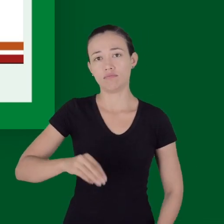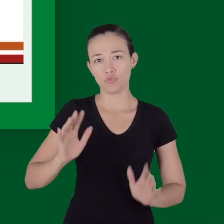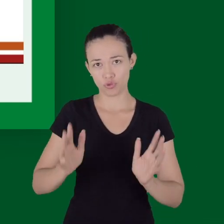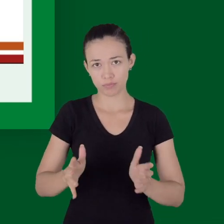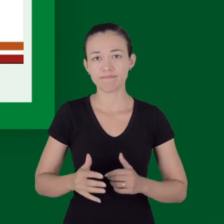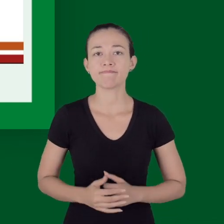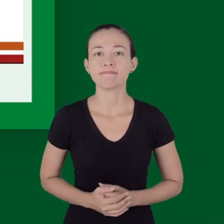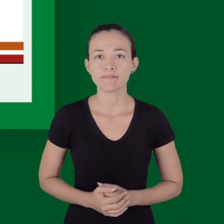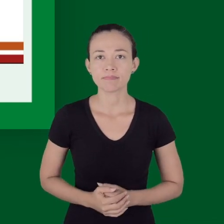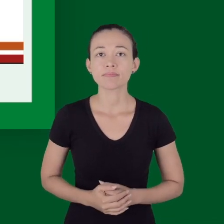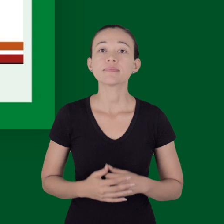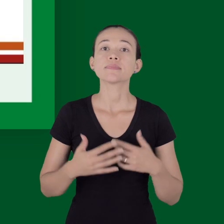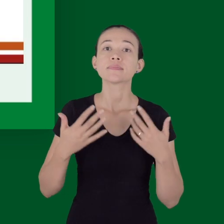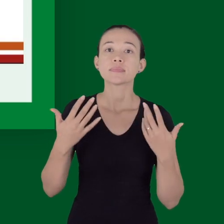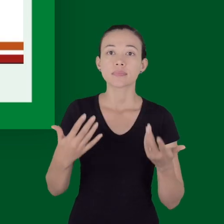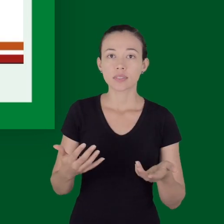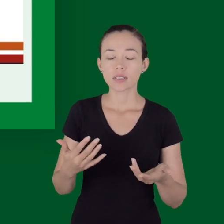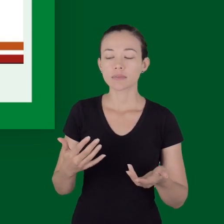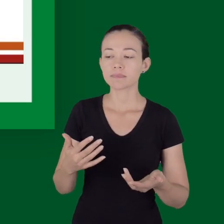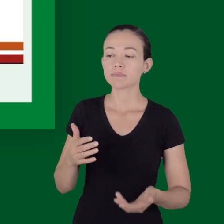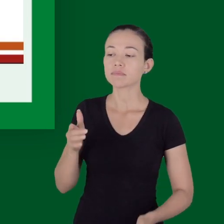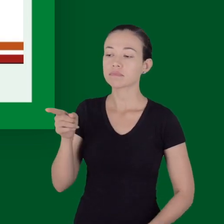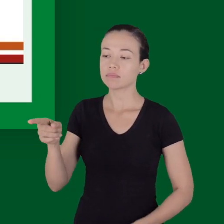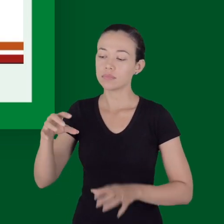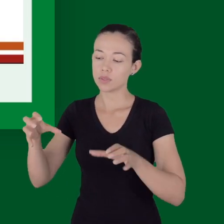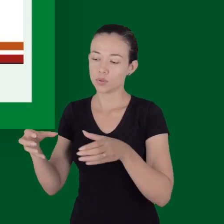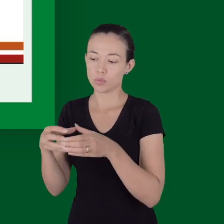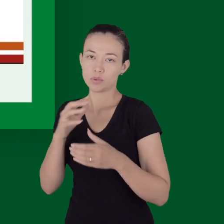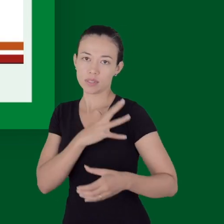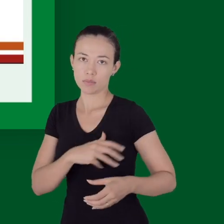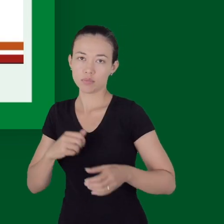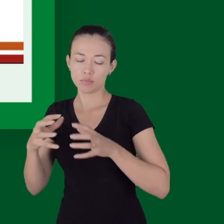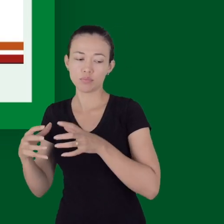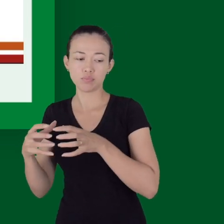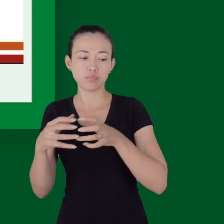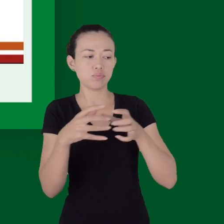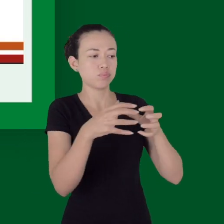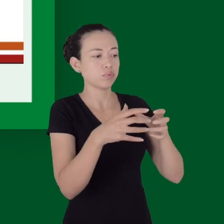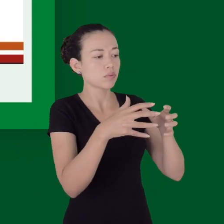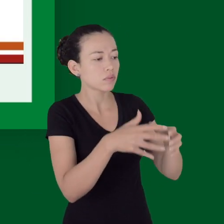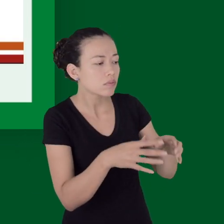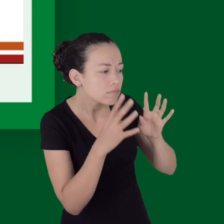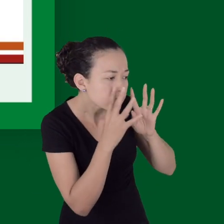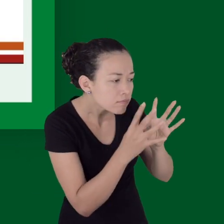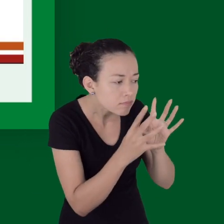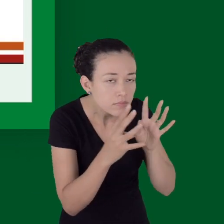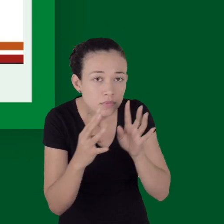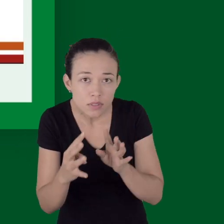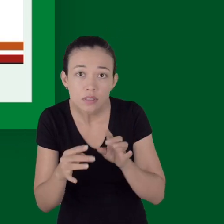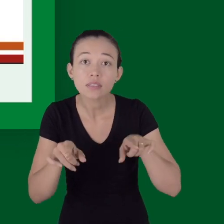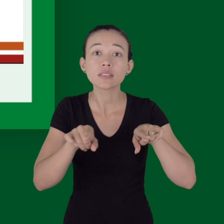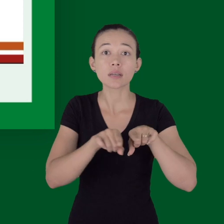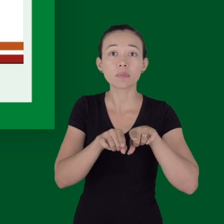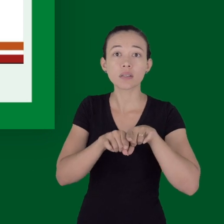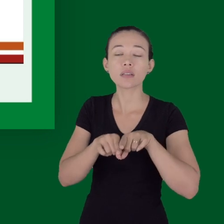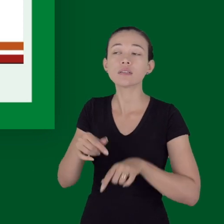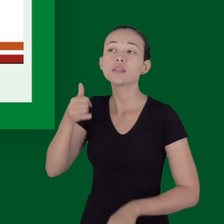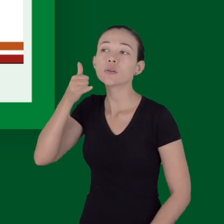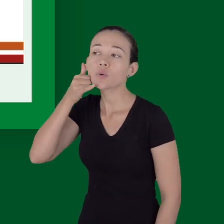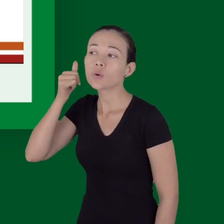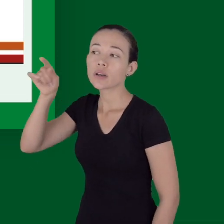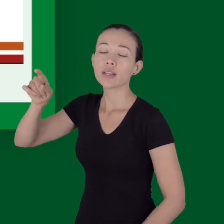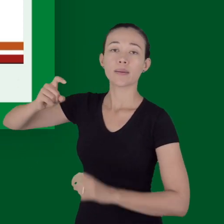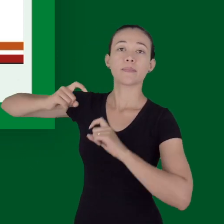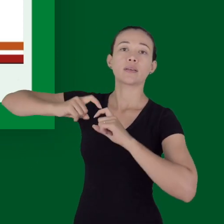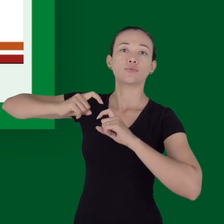ligou para o médico para passar o caso. Então, é um paciente com hemiparesia esquerda, hipoestesia esquerda e disartria há 50 minutos. Já